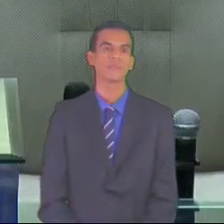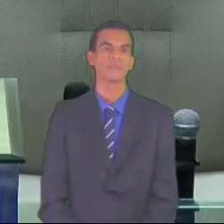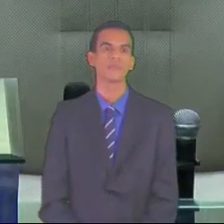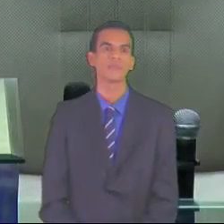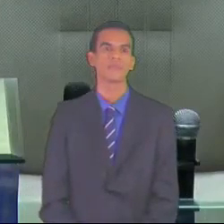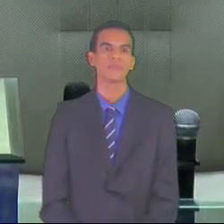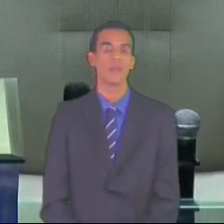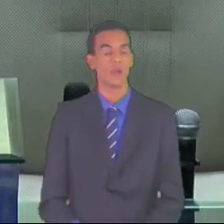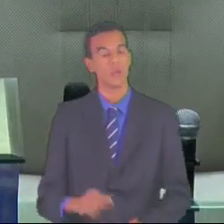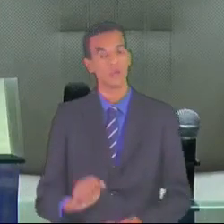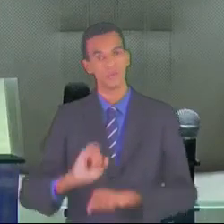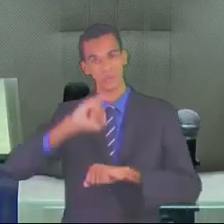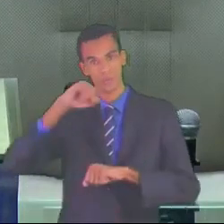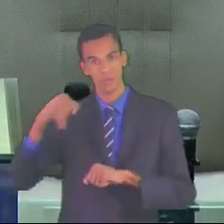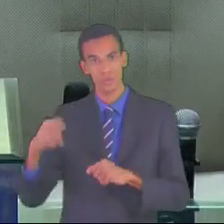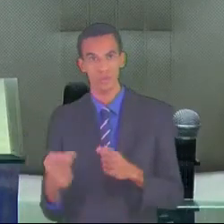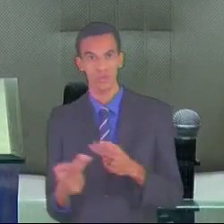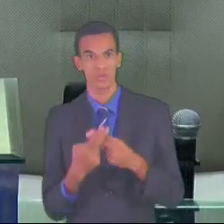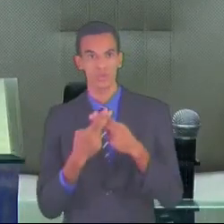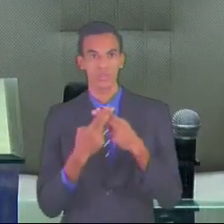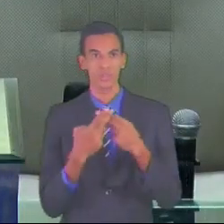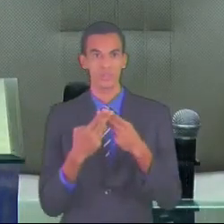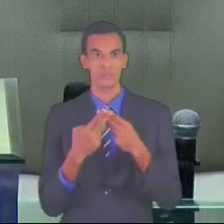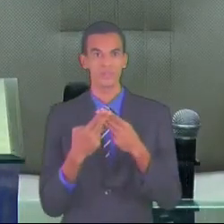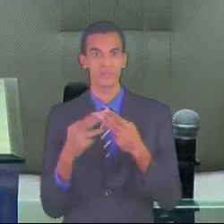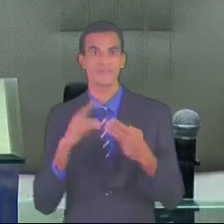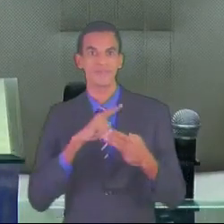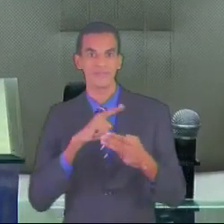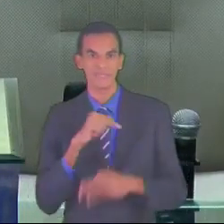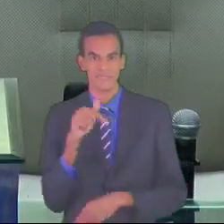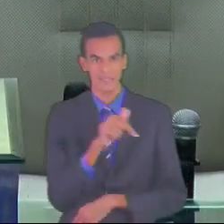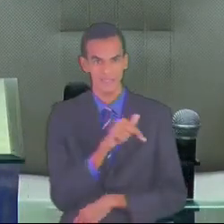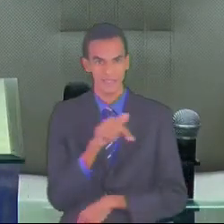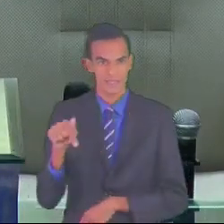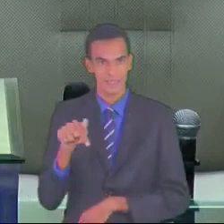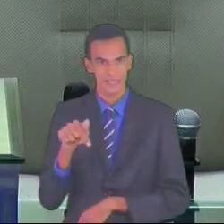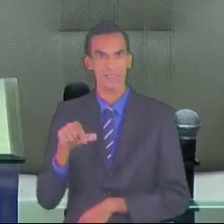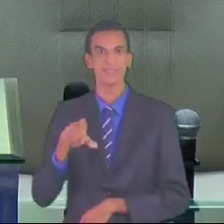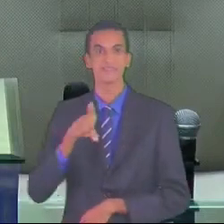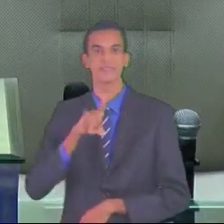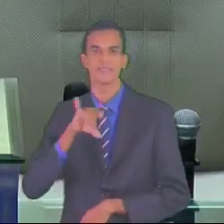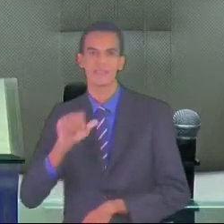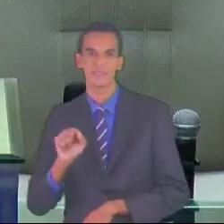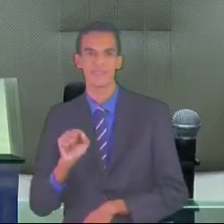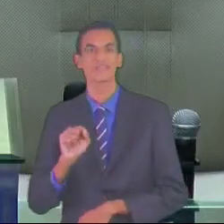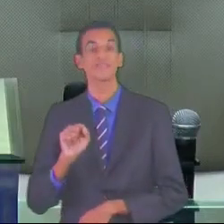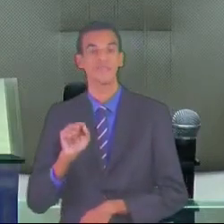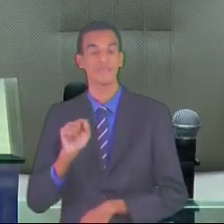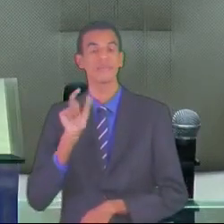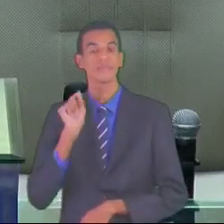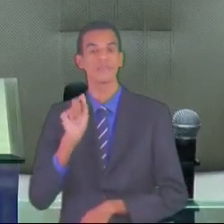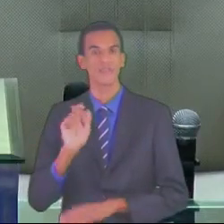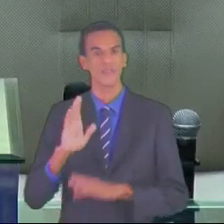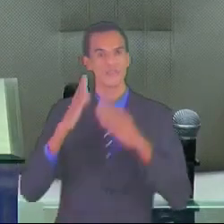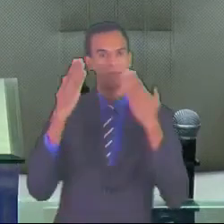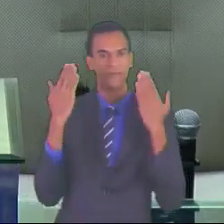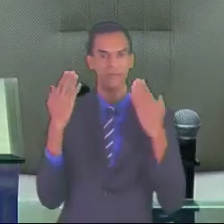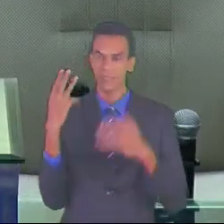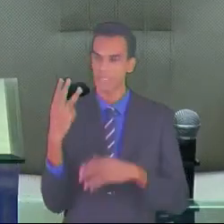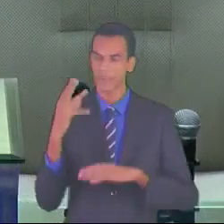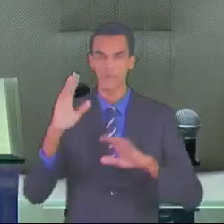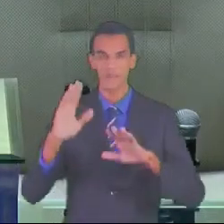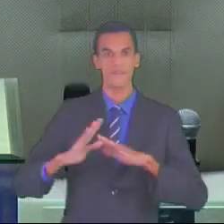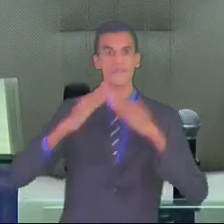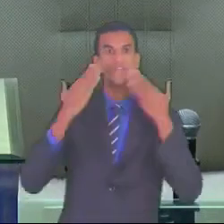Os judeus tinham 77 dias de festas. Destes 77 dias, 3 festas era